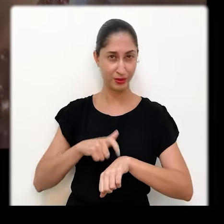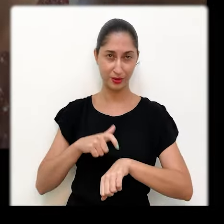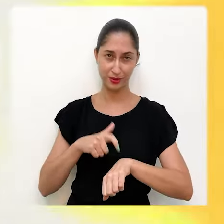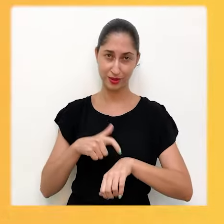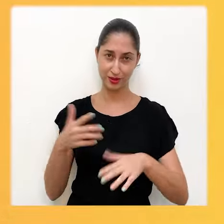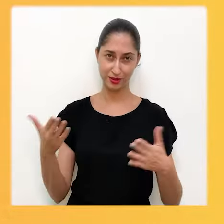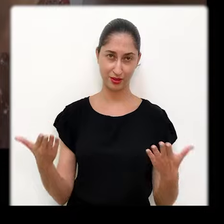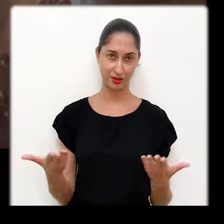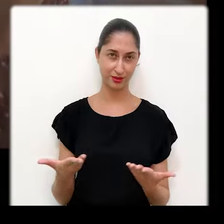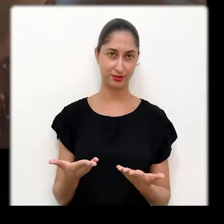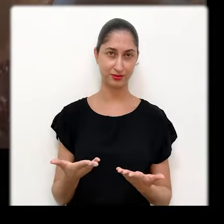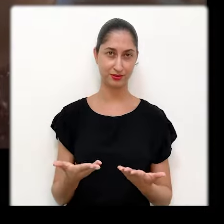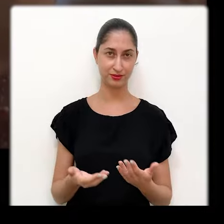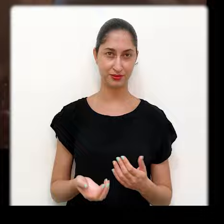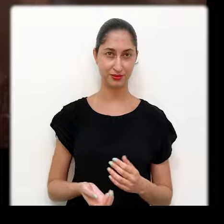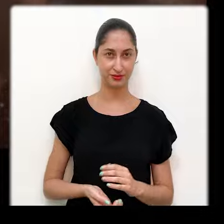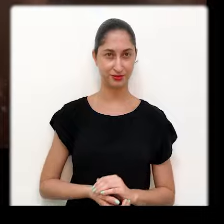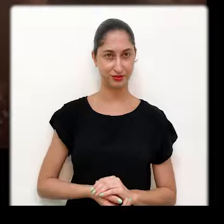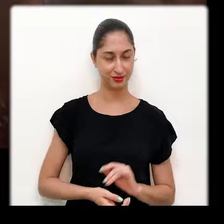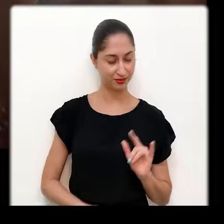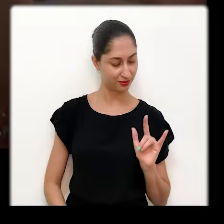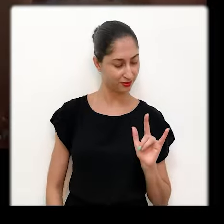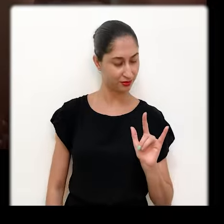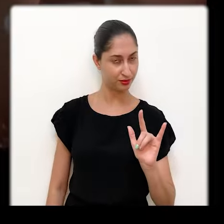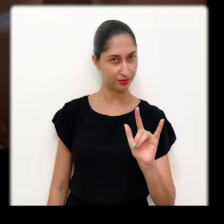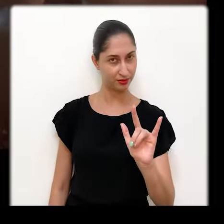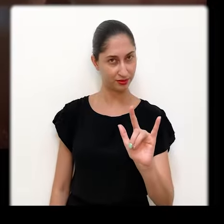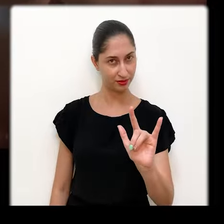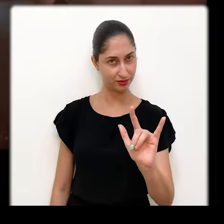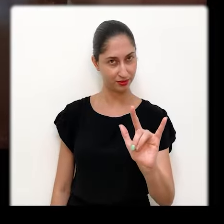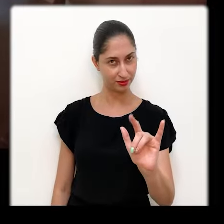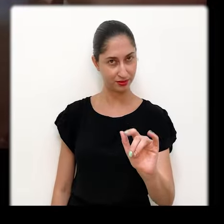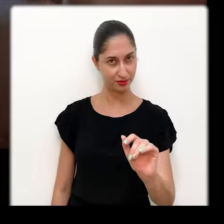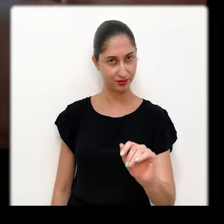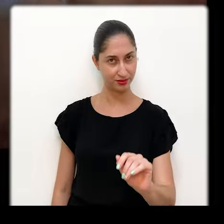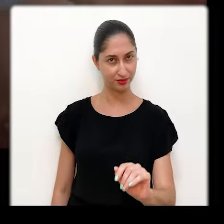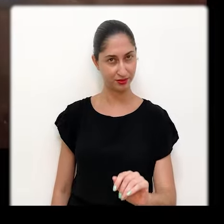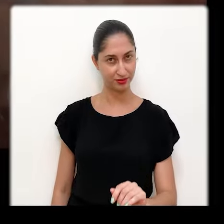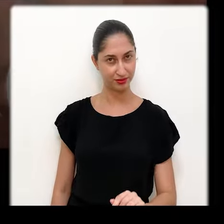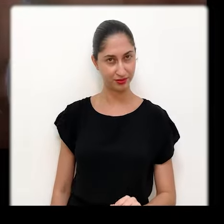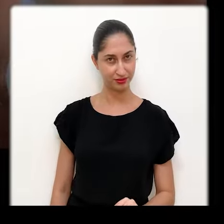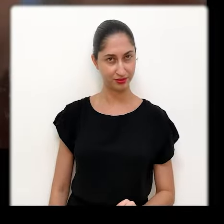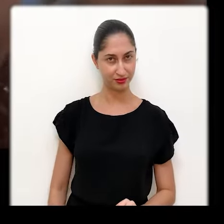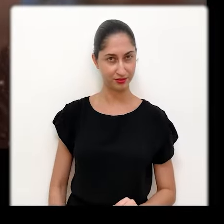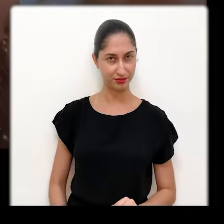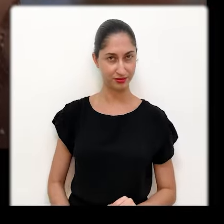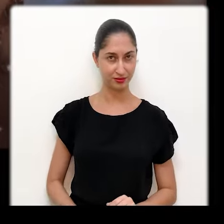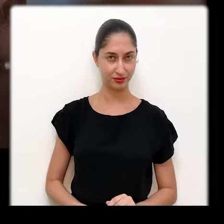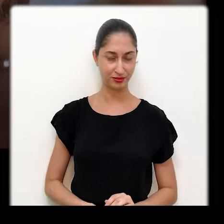tempos. I love. Acontece.